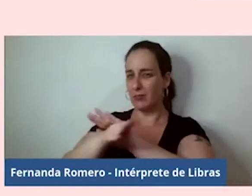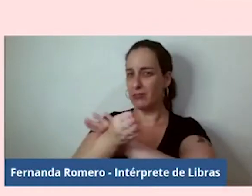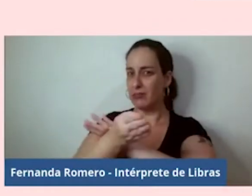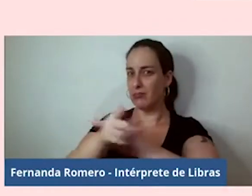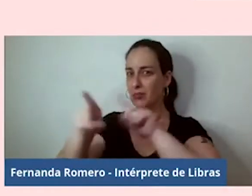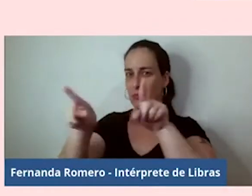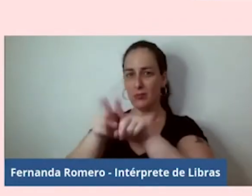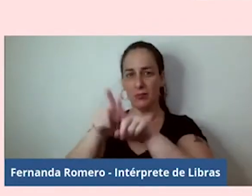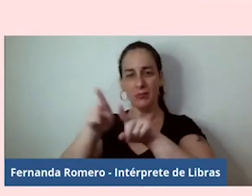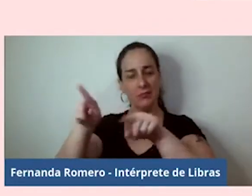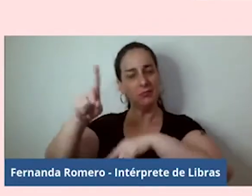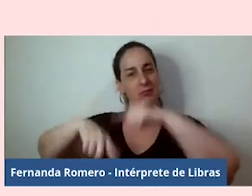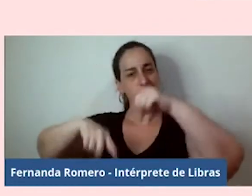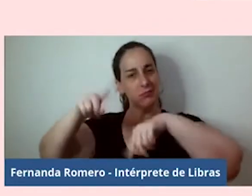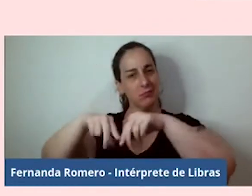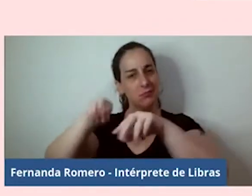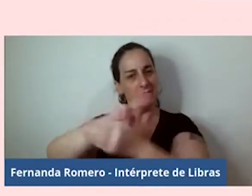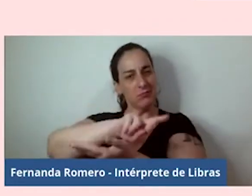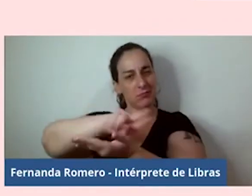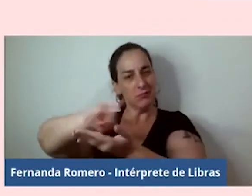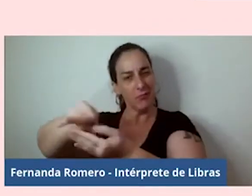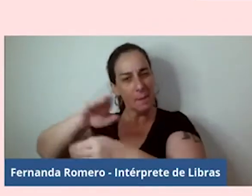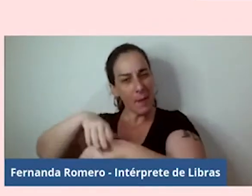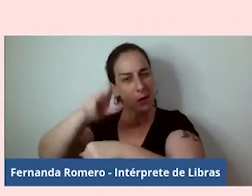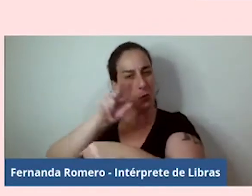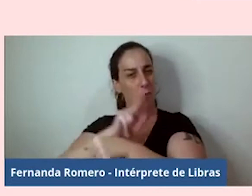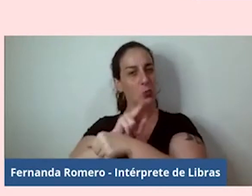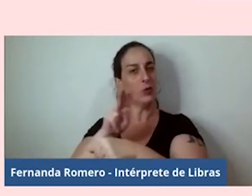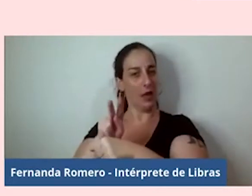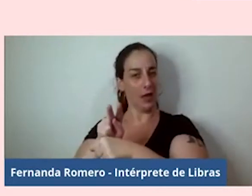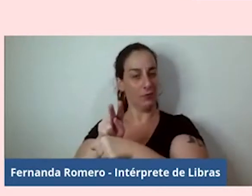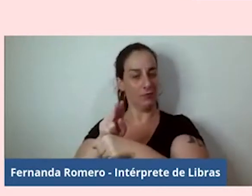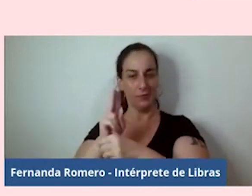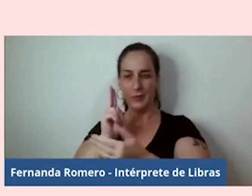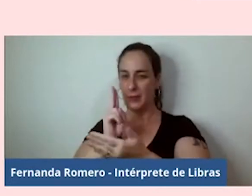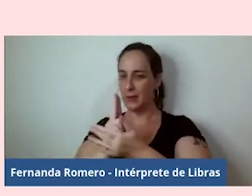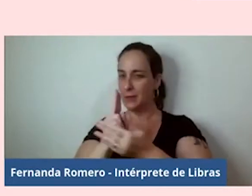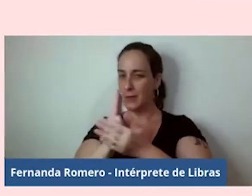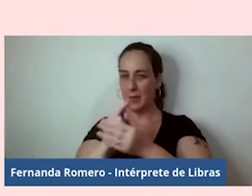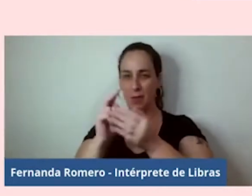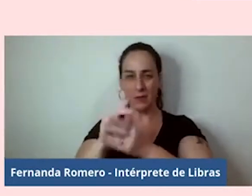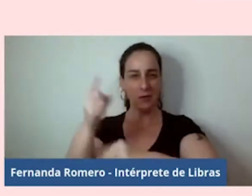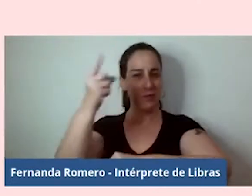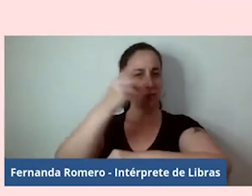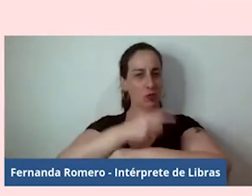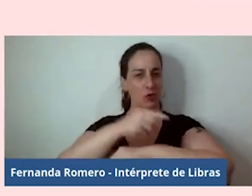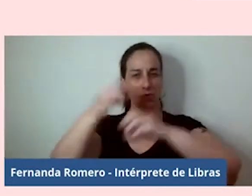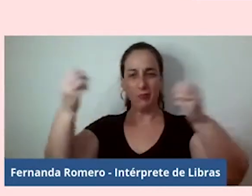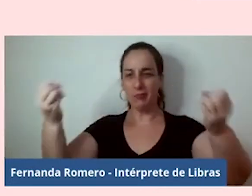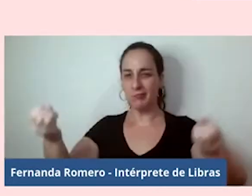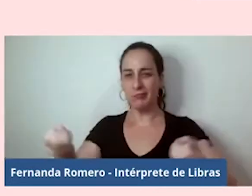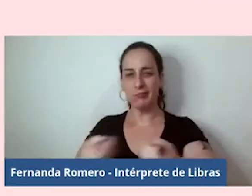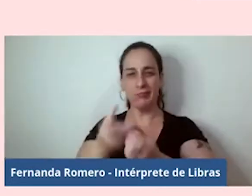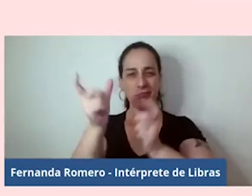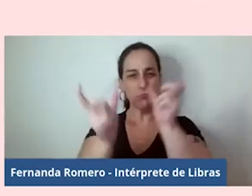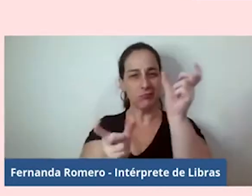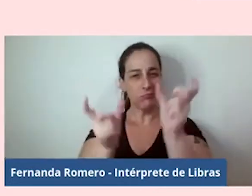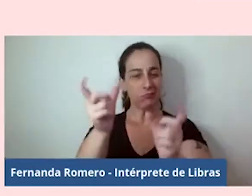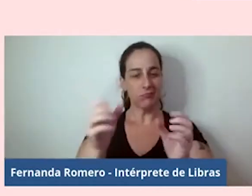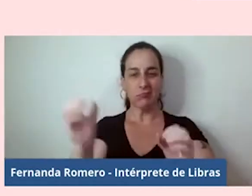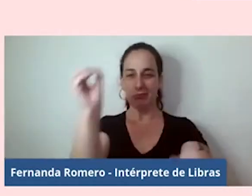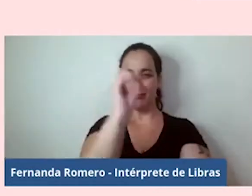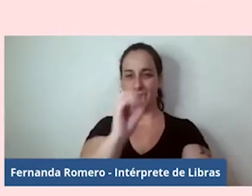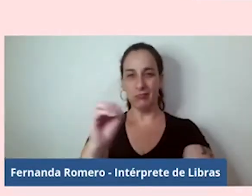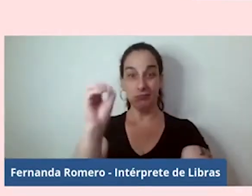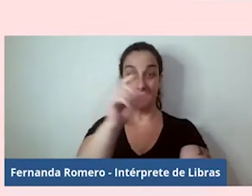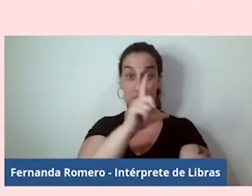multitarefas, mais cuidadosas. Sempre é dia de celebrar esses seres incríveis que, com suas